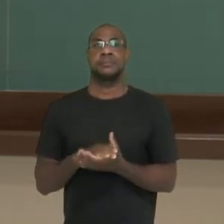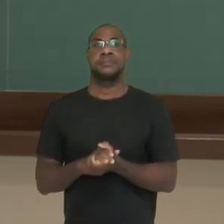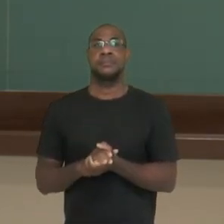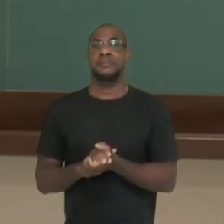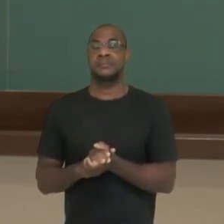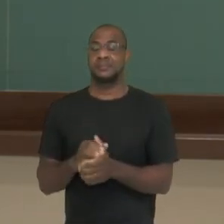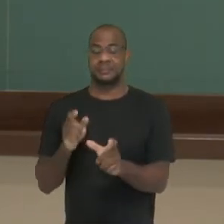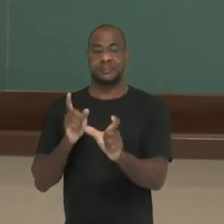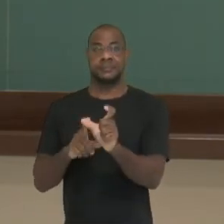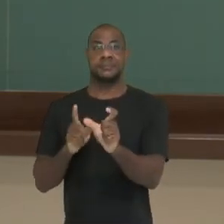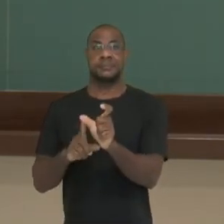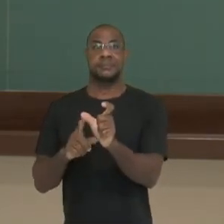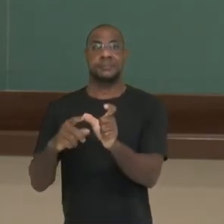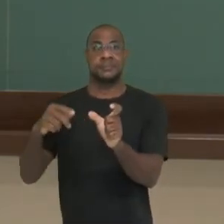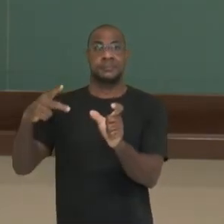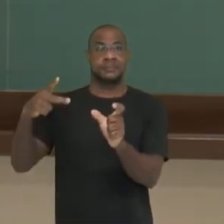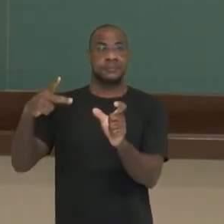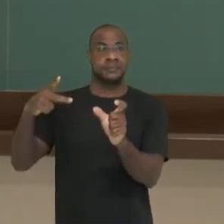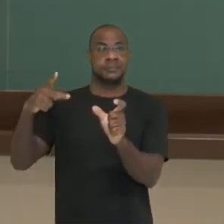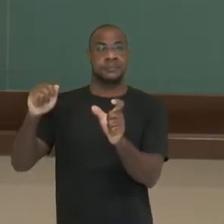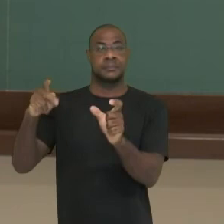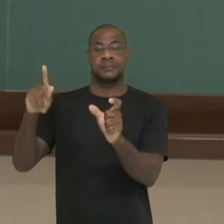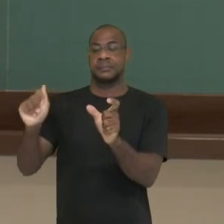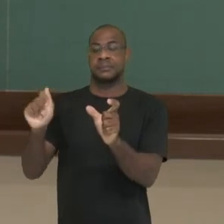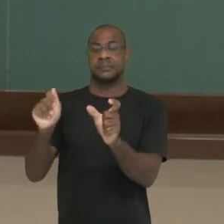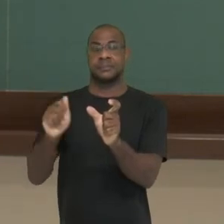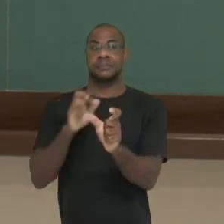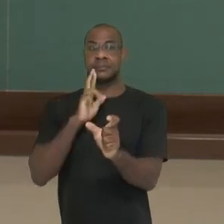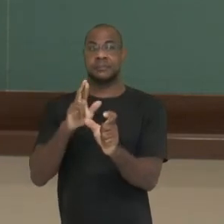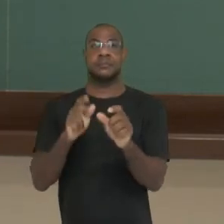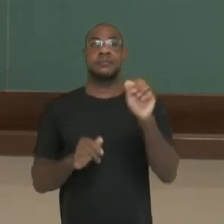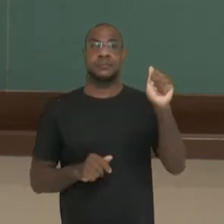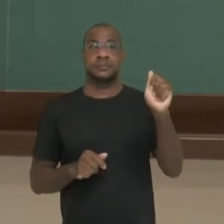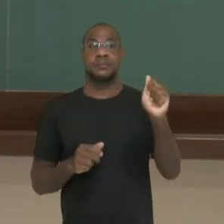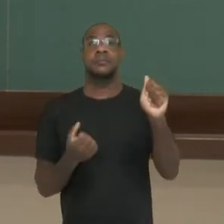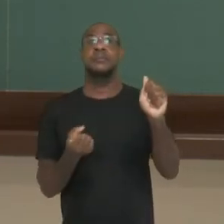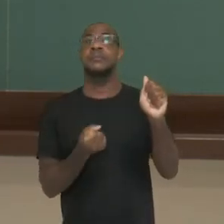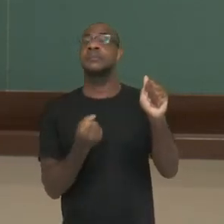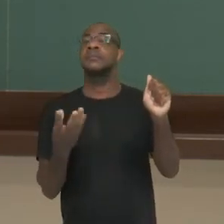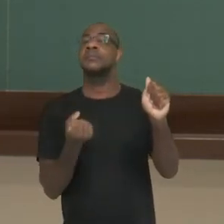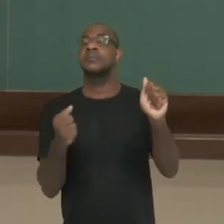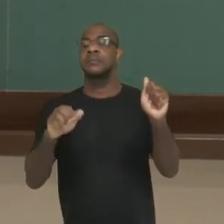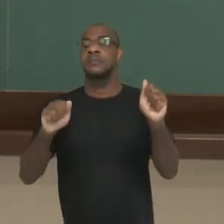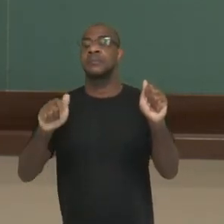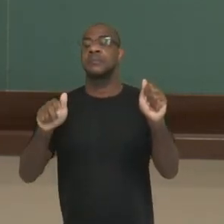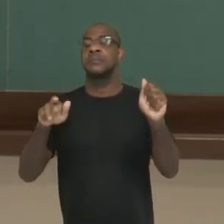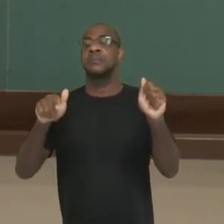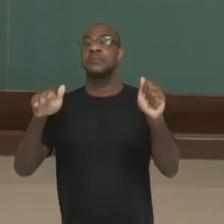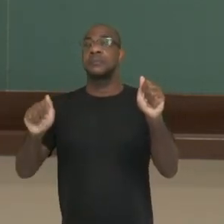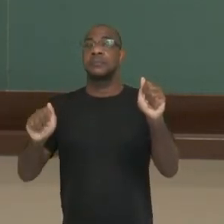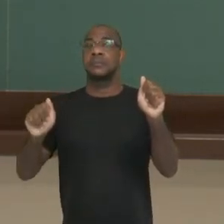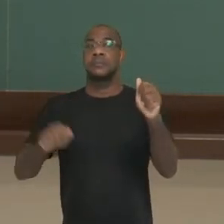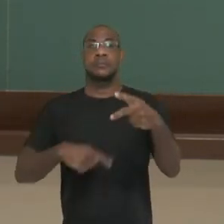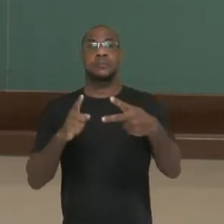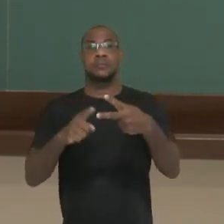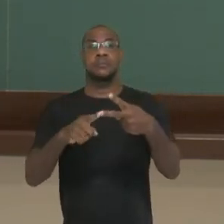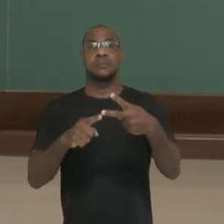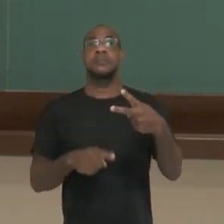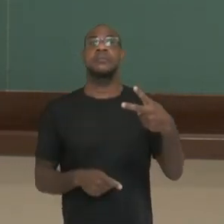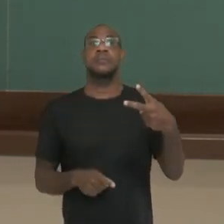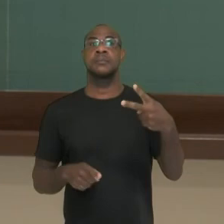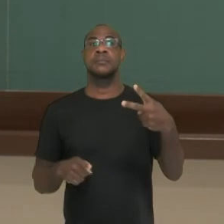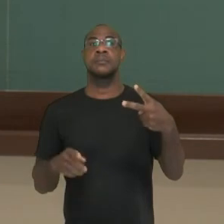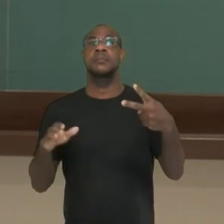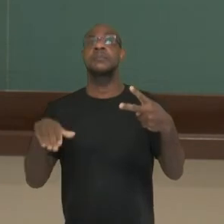palavra papa, eu quero que você responda na letra A, quantos são os anagramas? E na letra